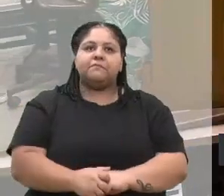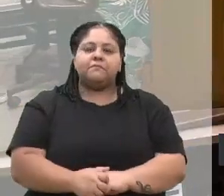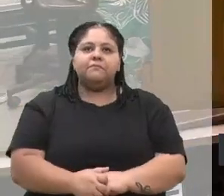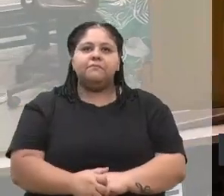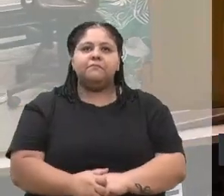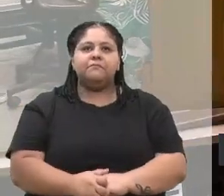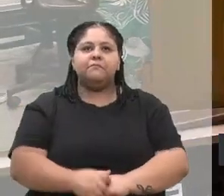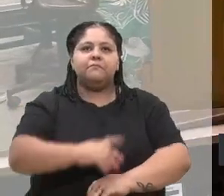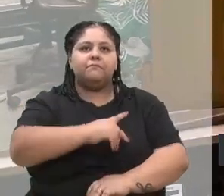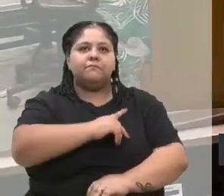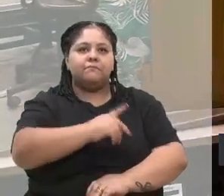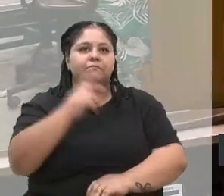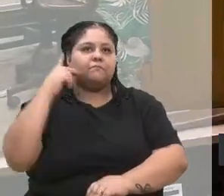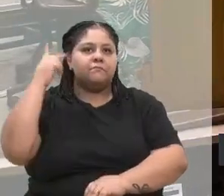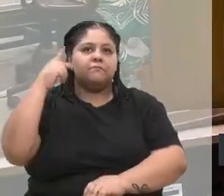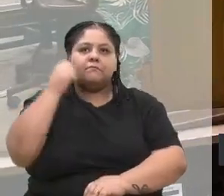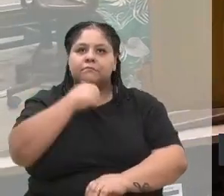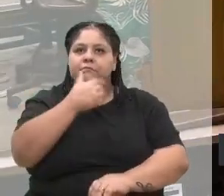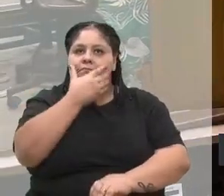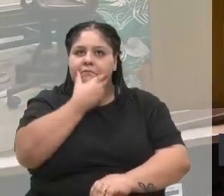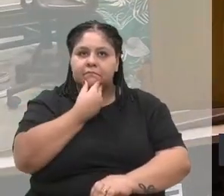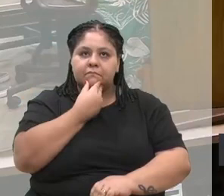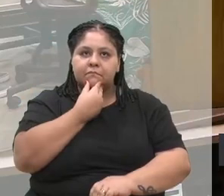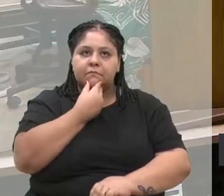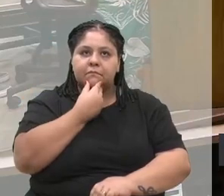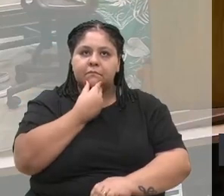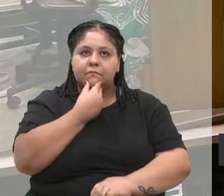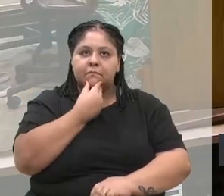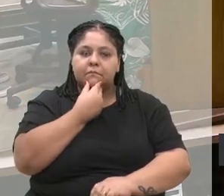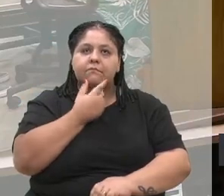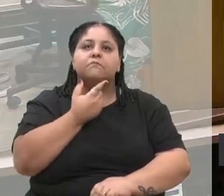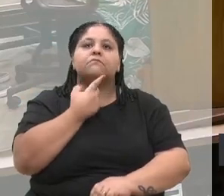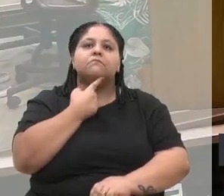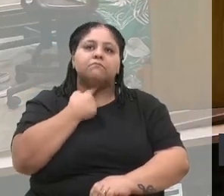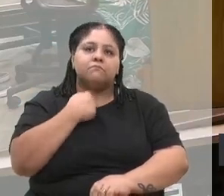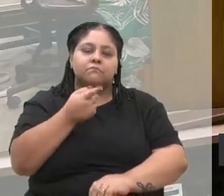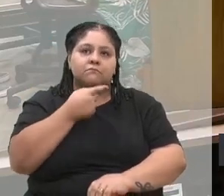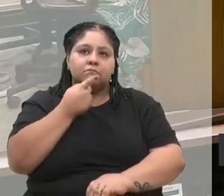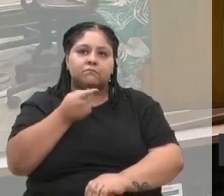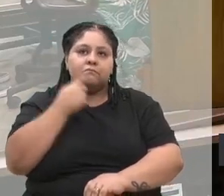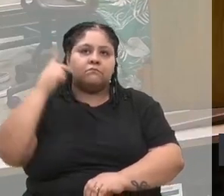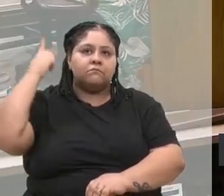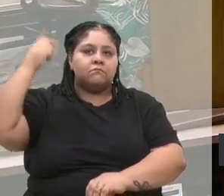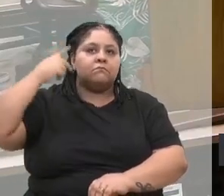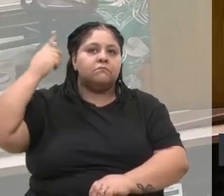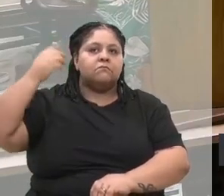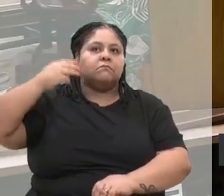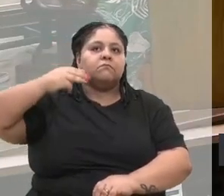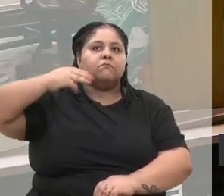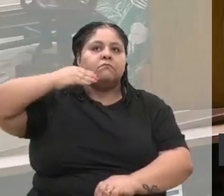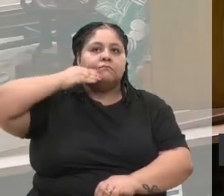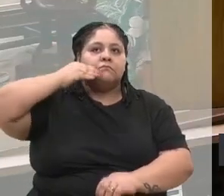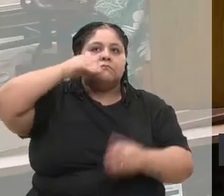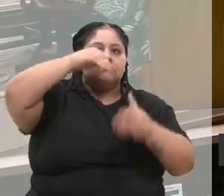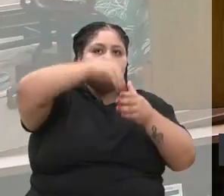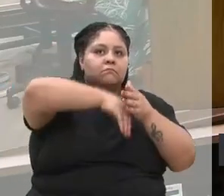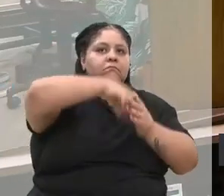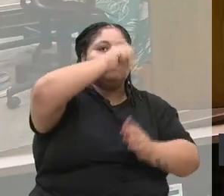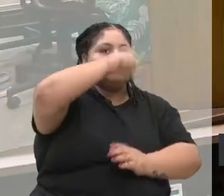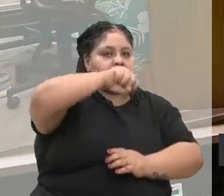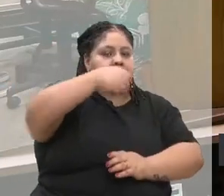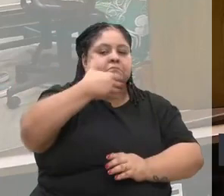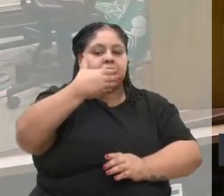Senhora presidente, caros colegas vereadores, gostaria de dizer ao vereador Bortola que votarei favorável ao pedido de